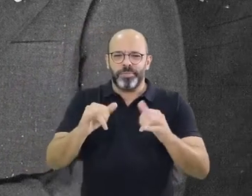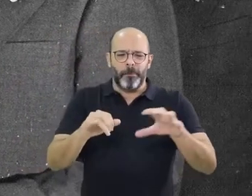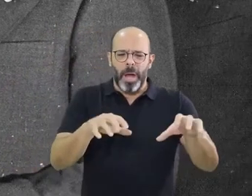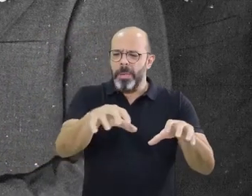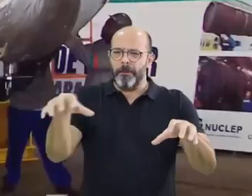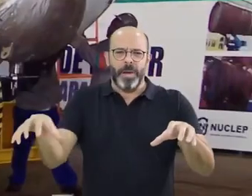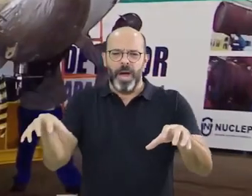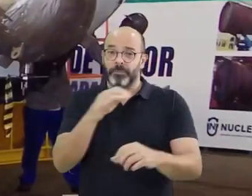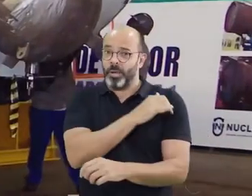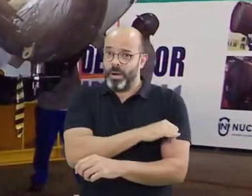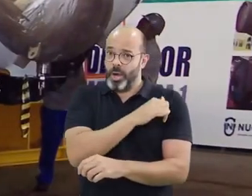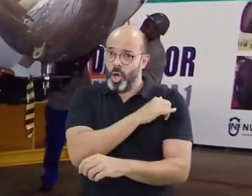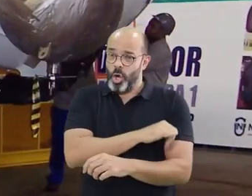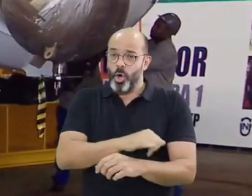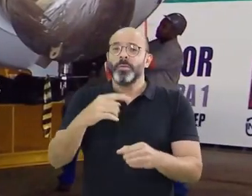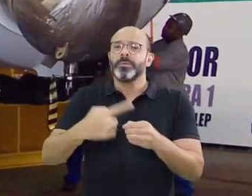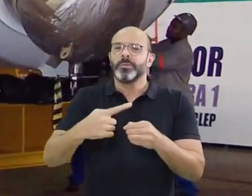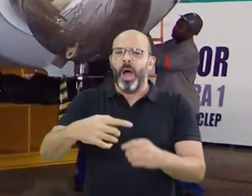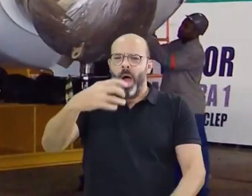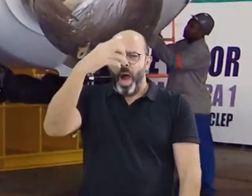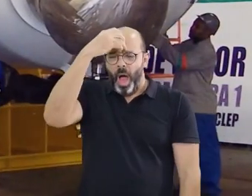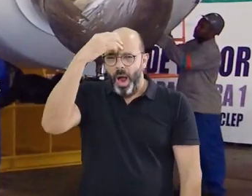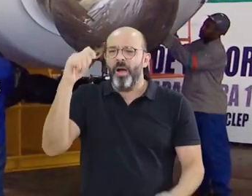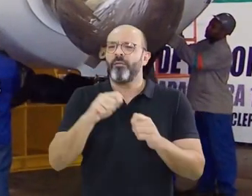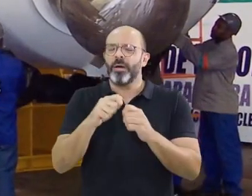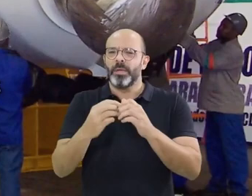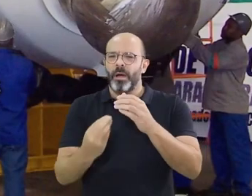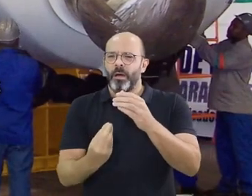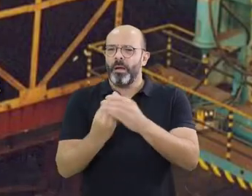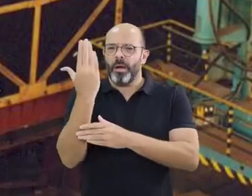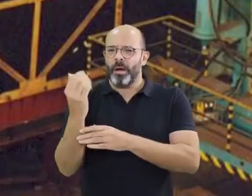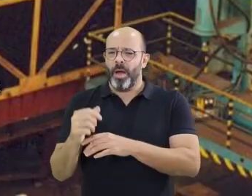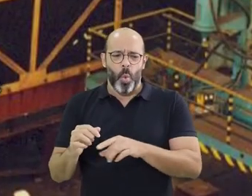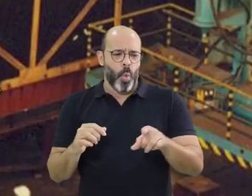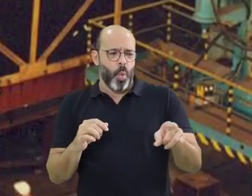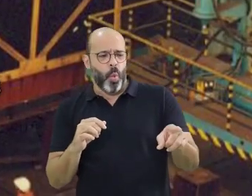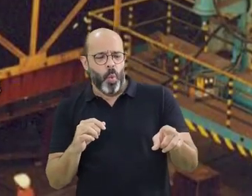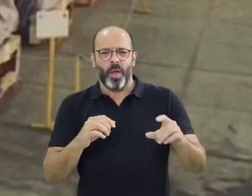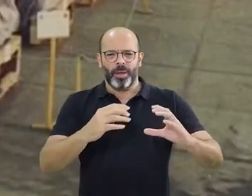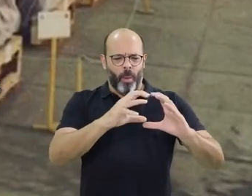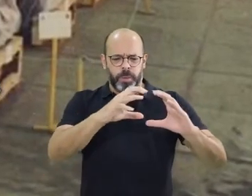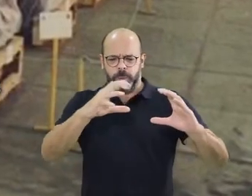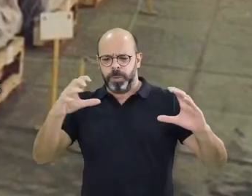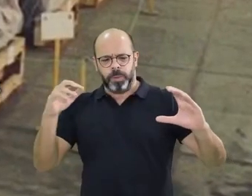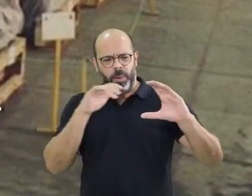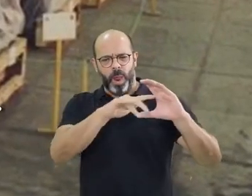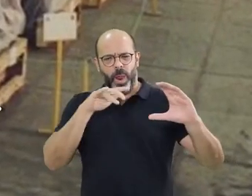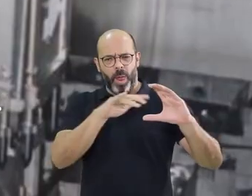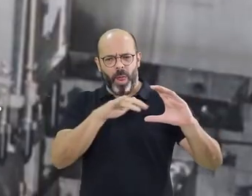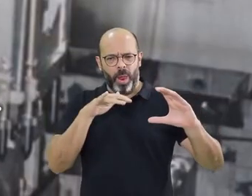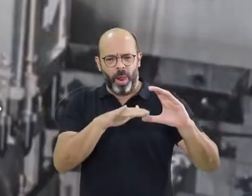eletronuclear, os geradores de vapor substitutos para a usina de Angra 1 e os condensadores, acumuladores e